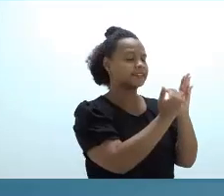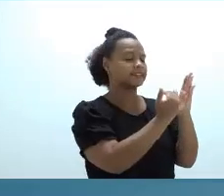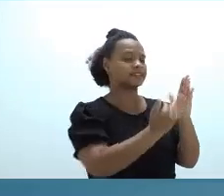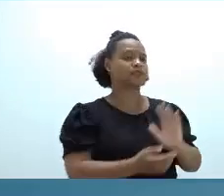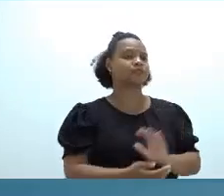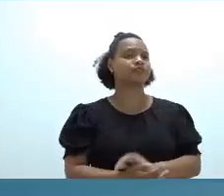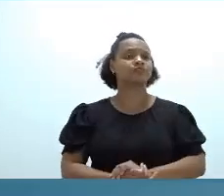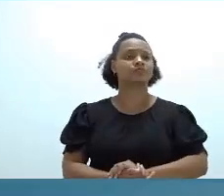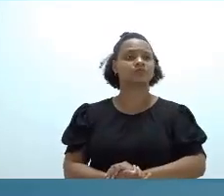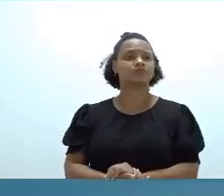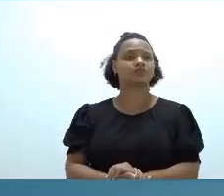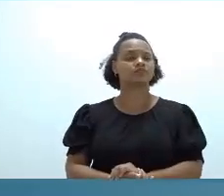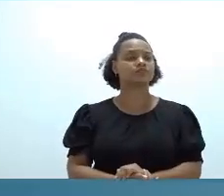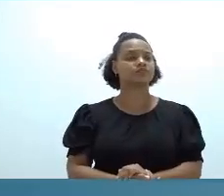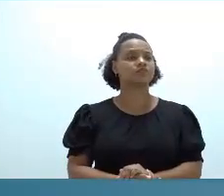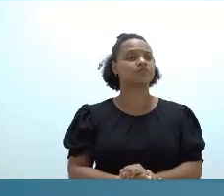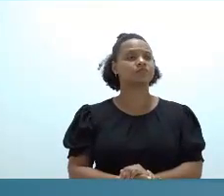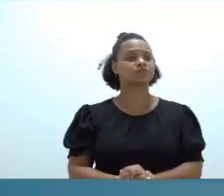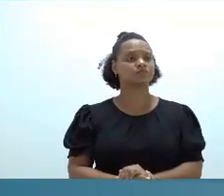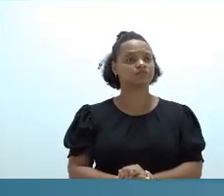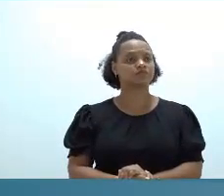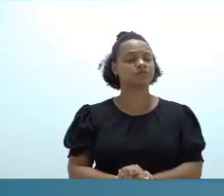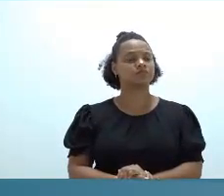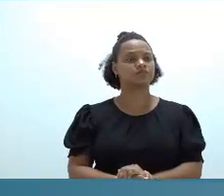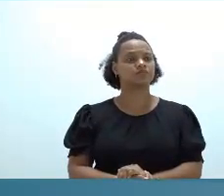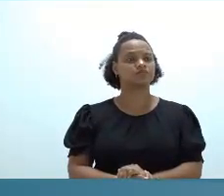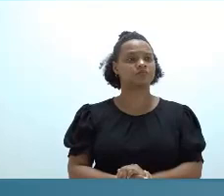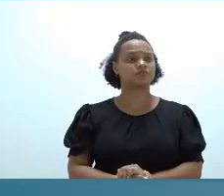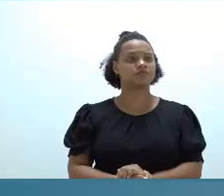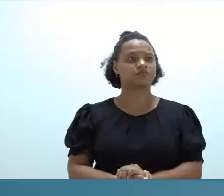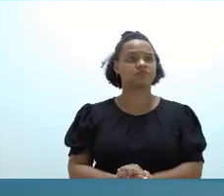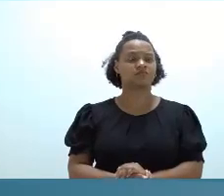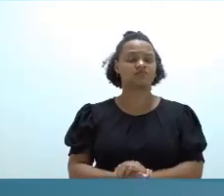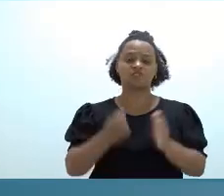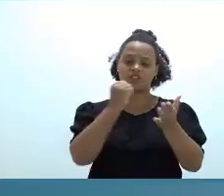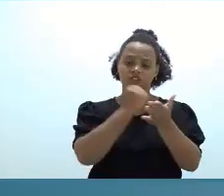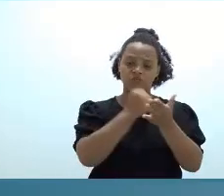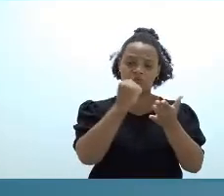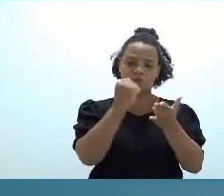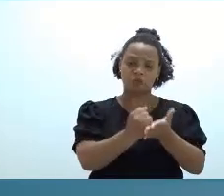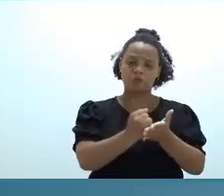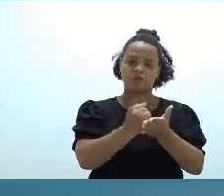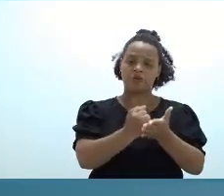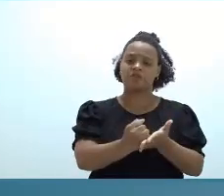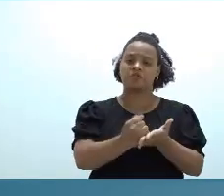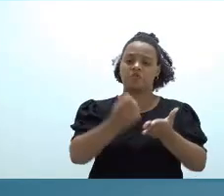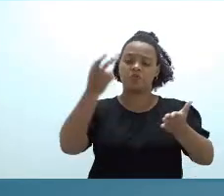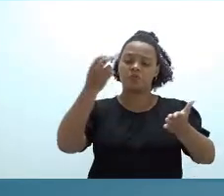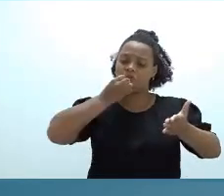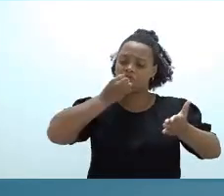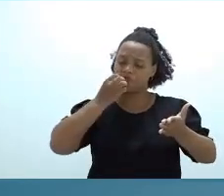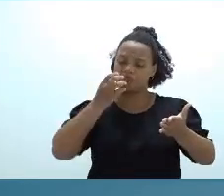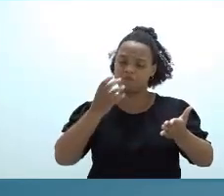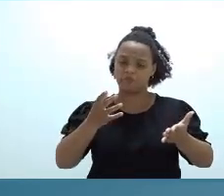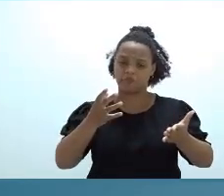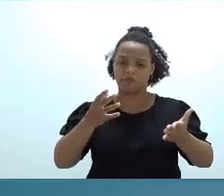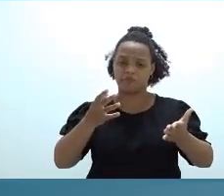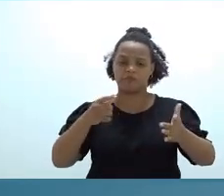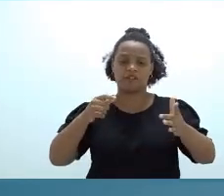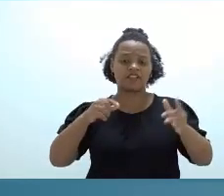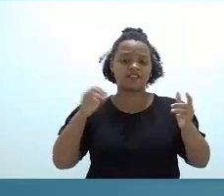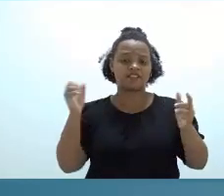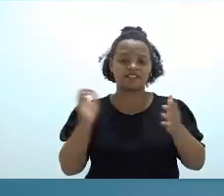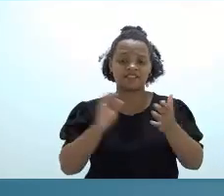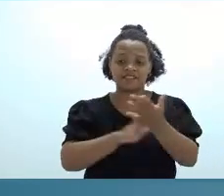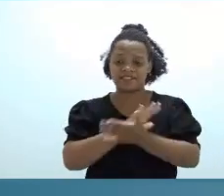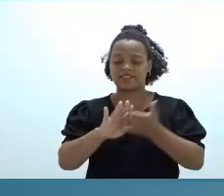esse acordo, ele é da repercussão geral. Nenhum outro acordo pôde modificar aqui no tribunal. E ele, diga-se de